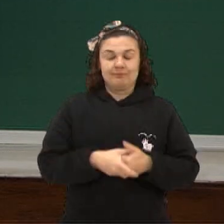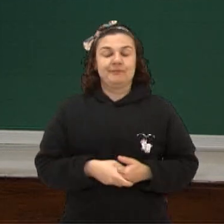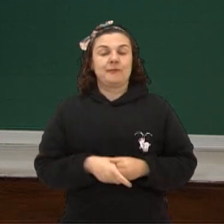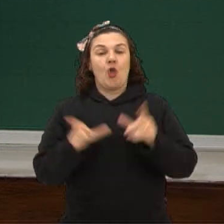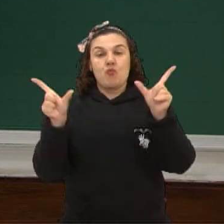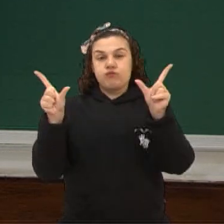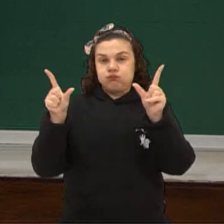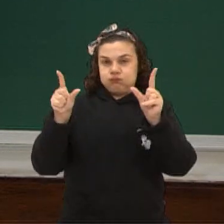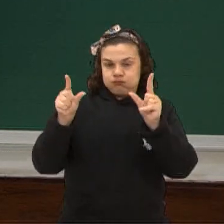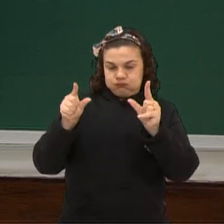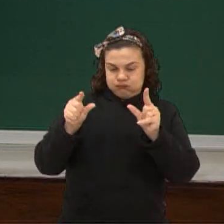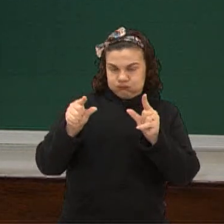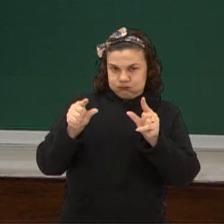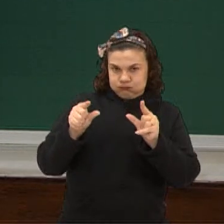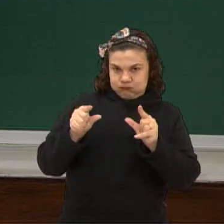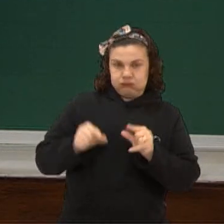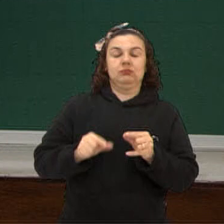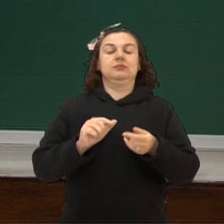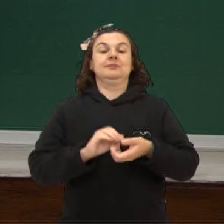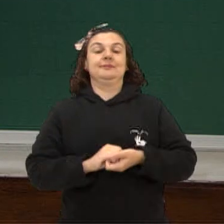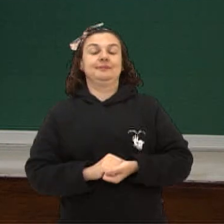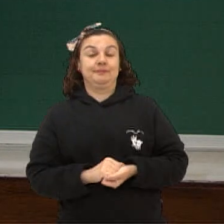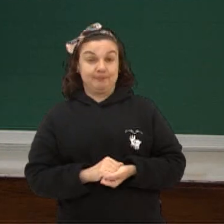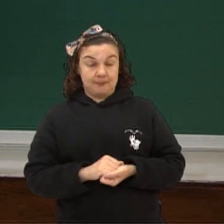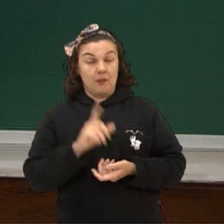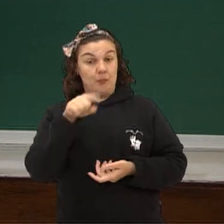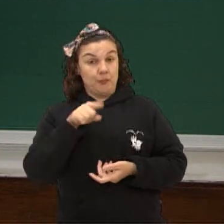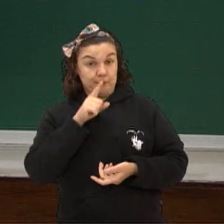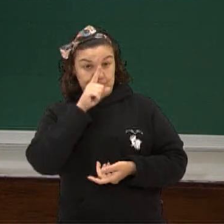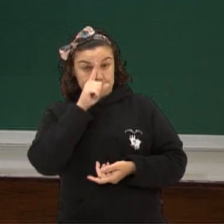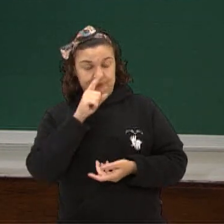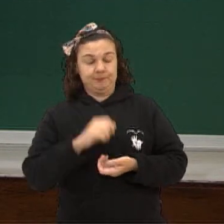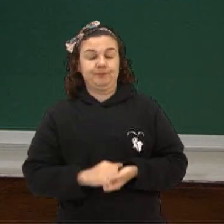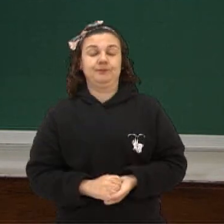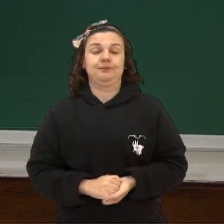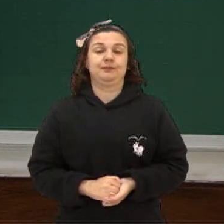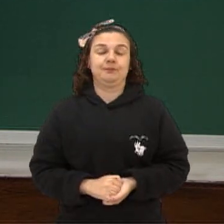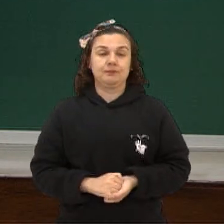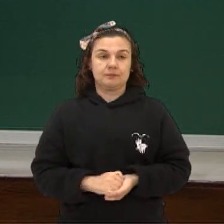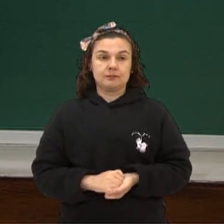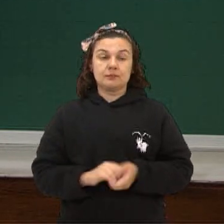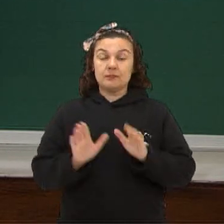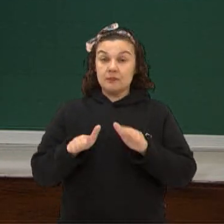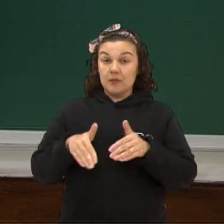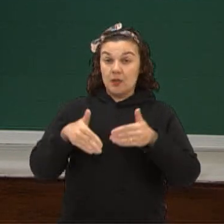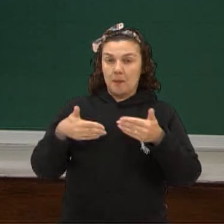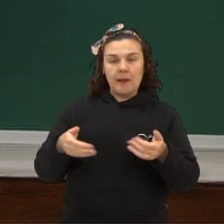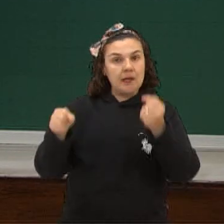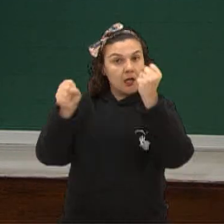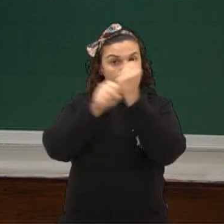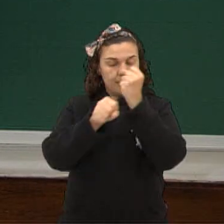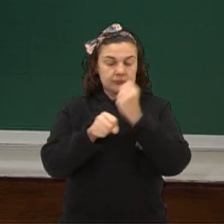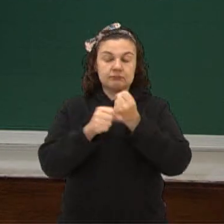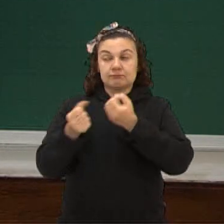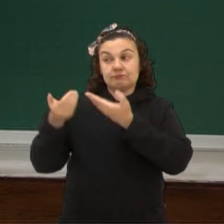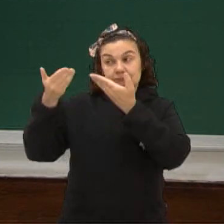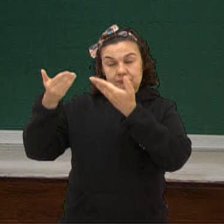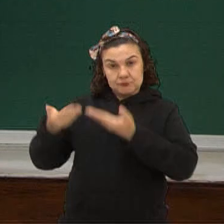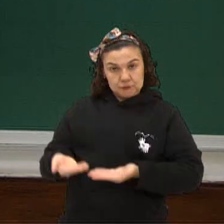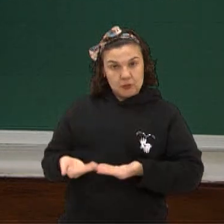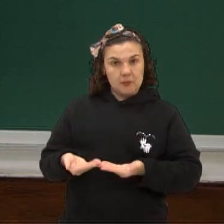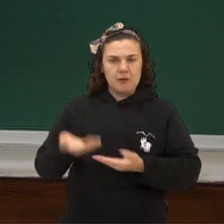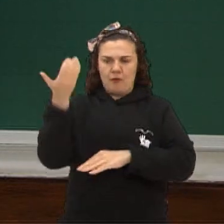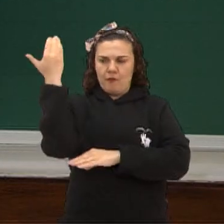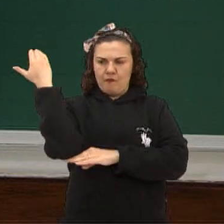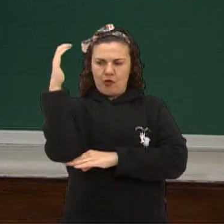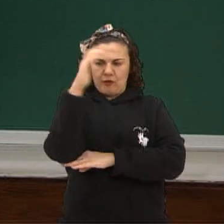com esses reservatórios operando com níveis bem abaixo da sua normalidade. Mas então a obra foi feita lá, invadiu-se a